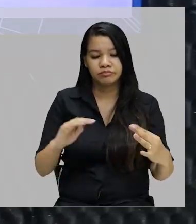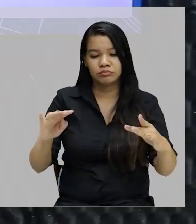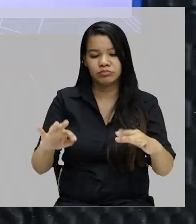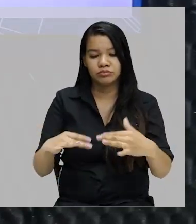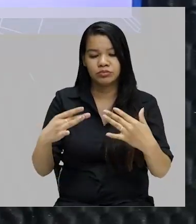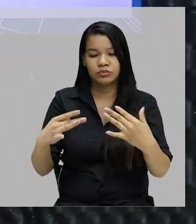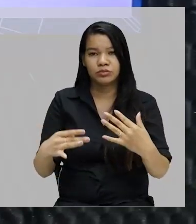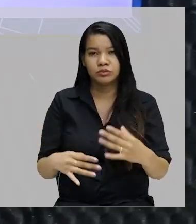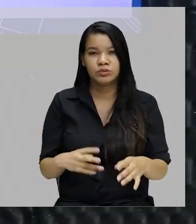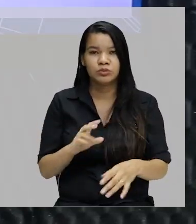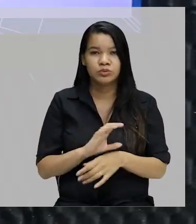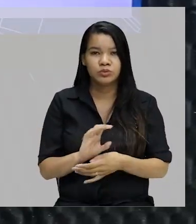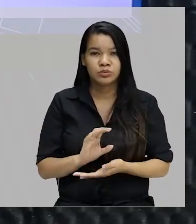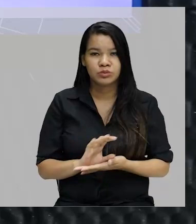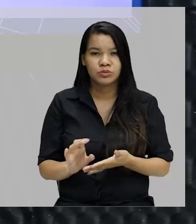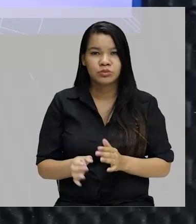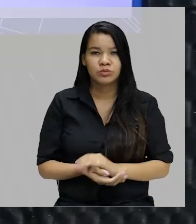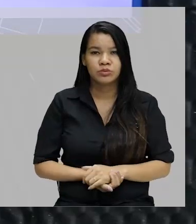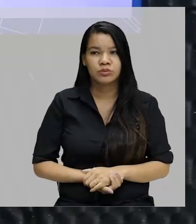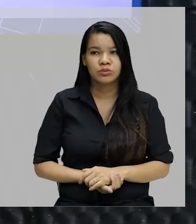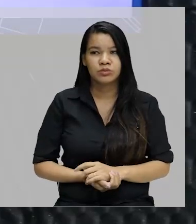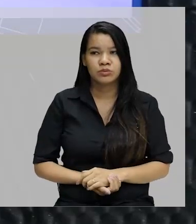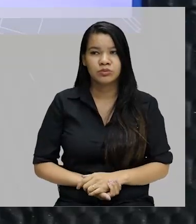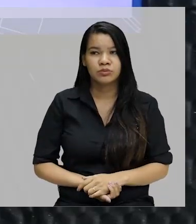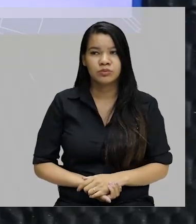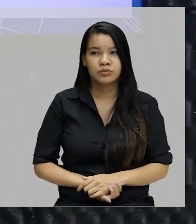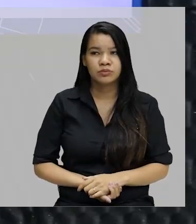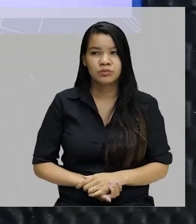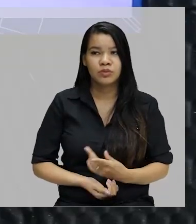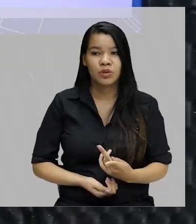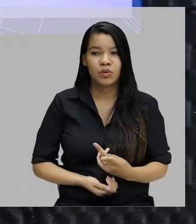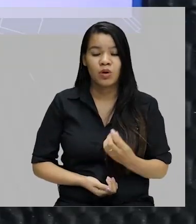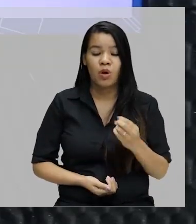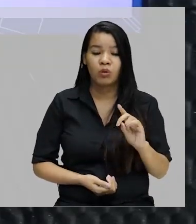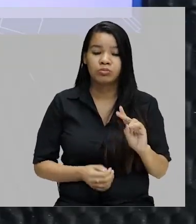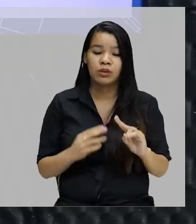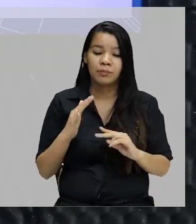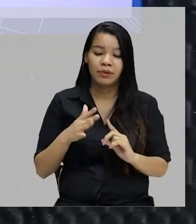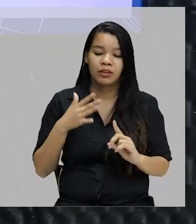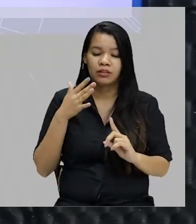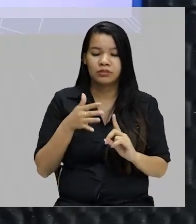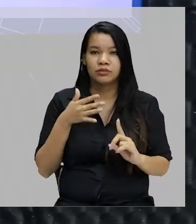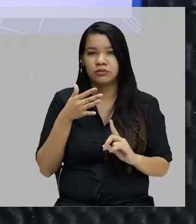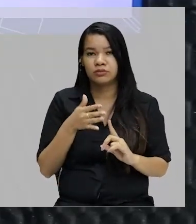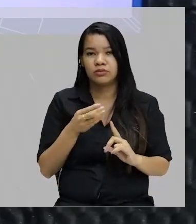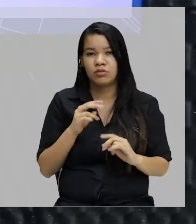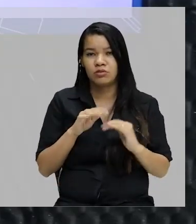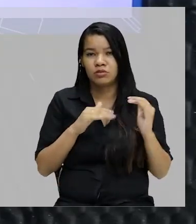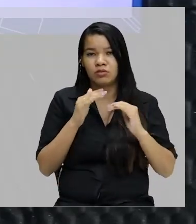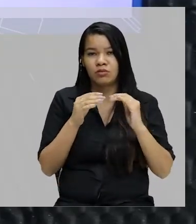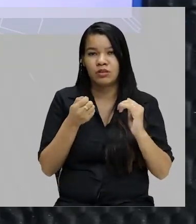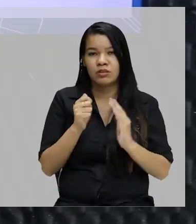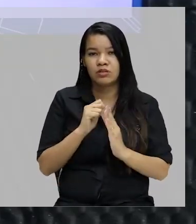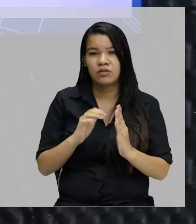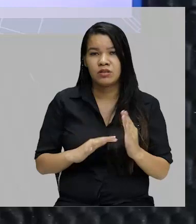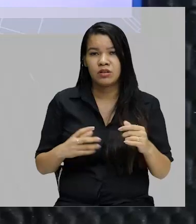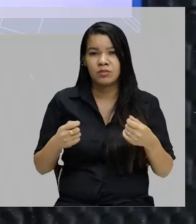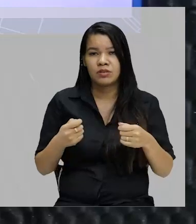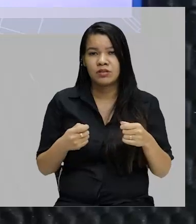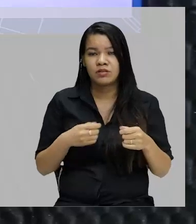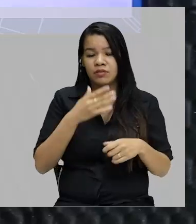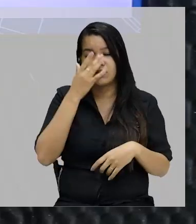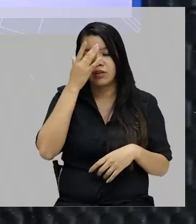Num curso de oratória que eu venho a ministrar, numa palestra, né? Num desenvolvimento de uma atividade onde eu tenho que falar